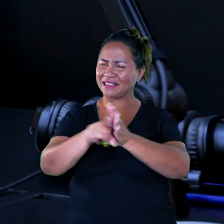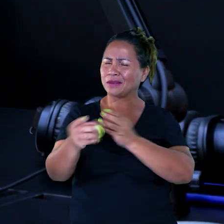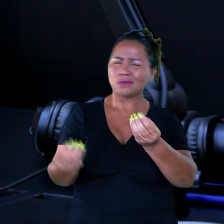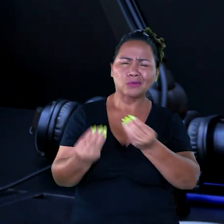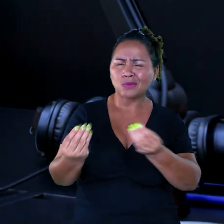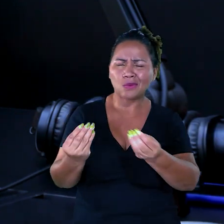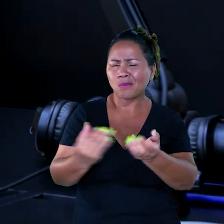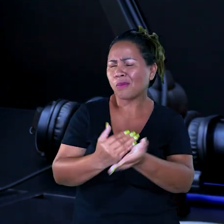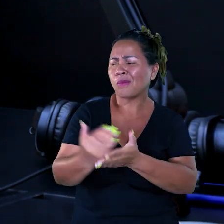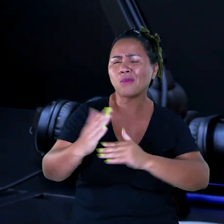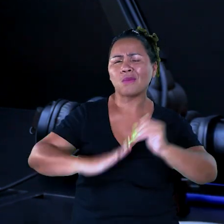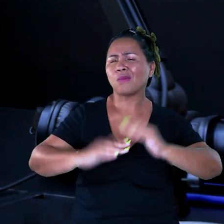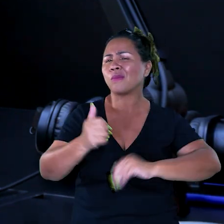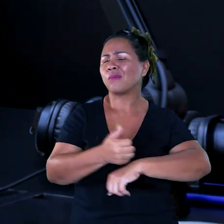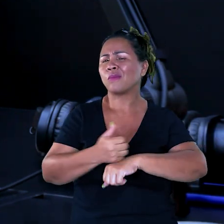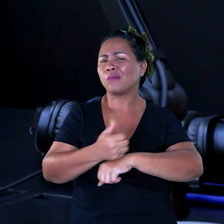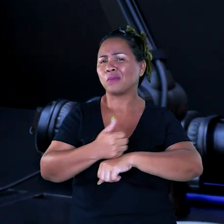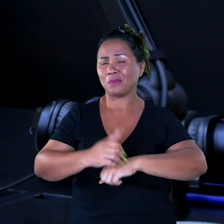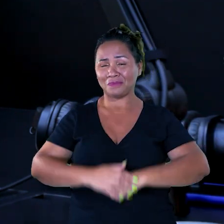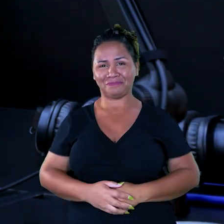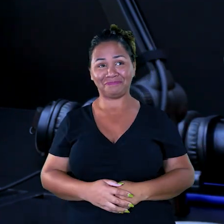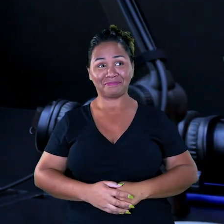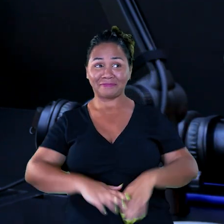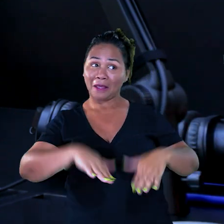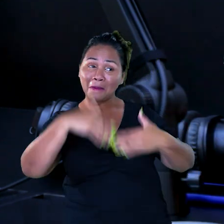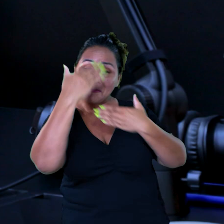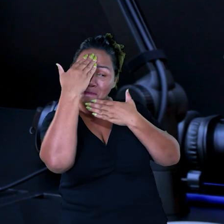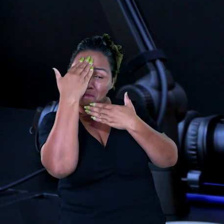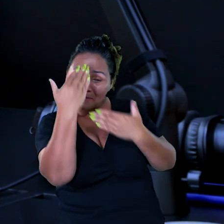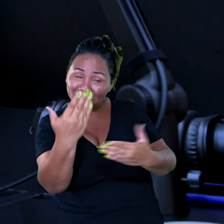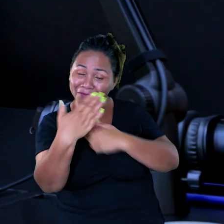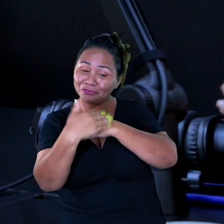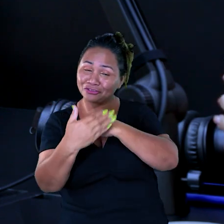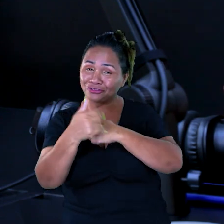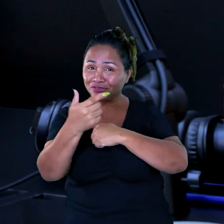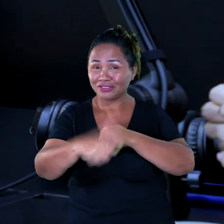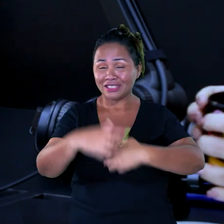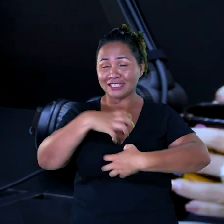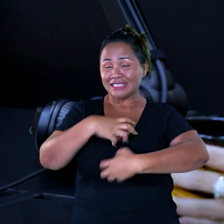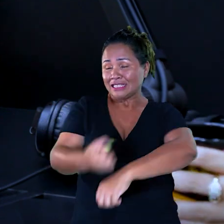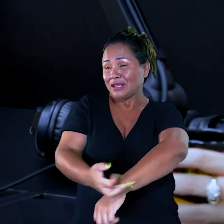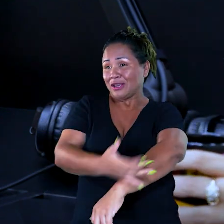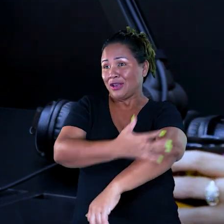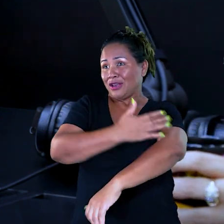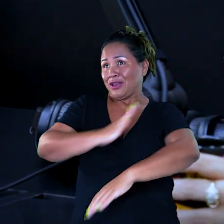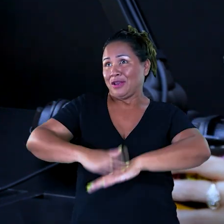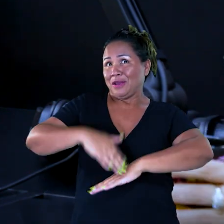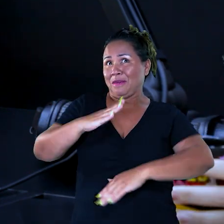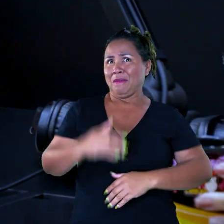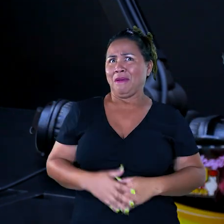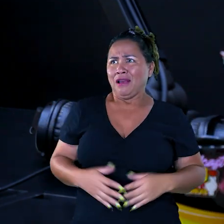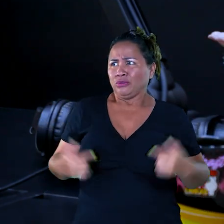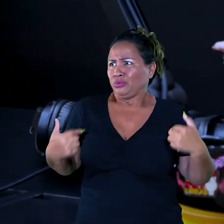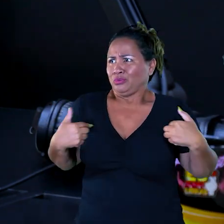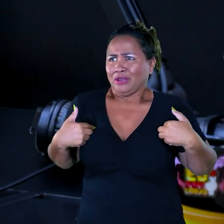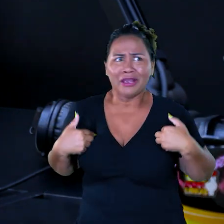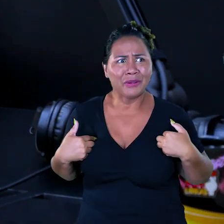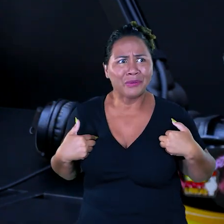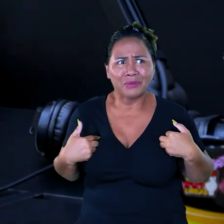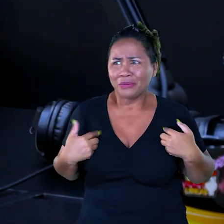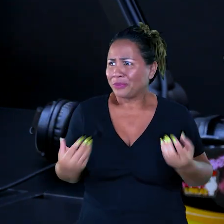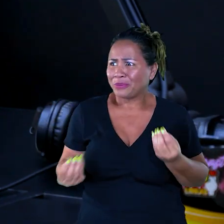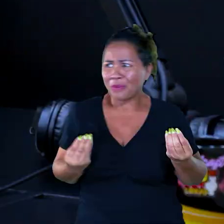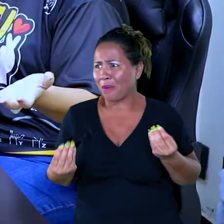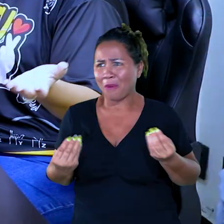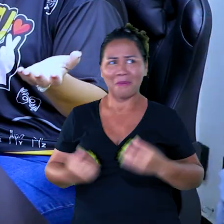Obrigada, né, pelo convite mais uma vez. Tô assim, muito emocionada, porque quando eu recebi o convite, eu falei, gente, será que eu sou